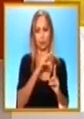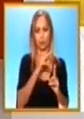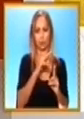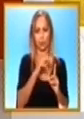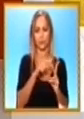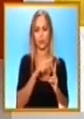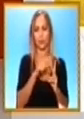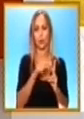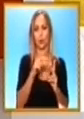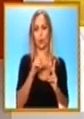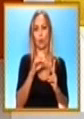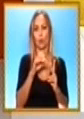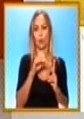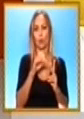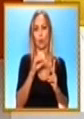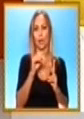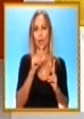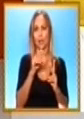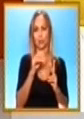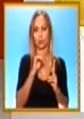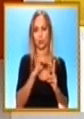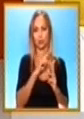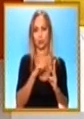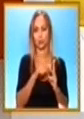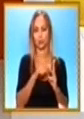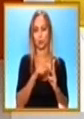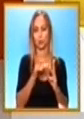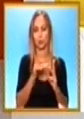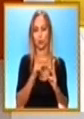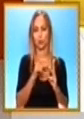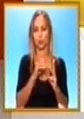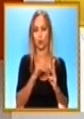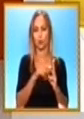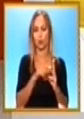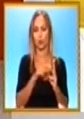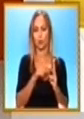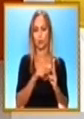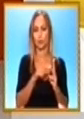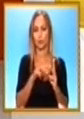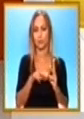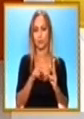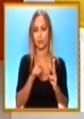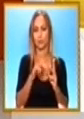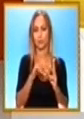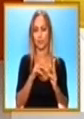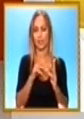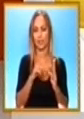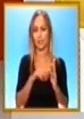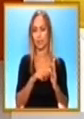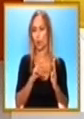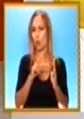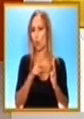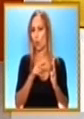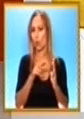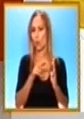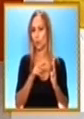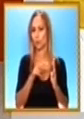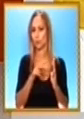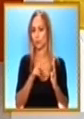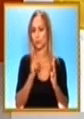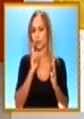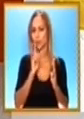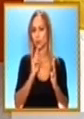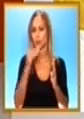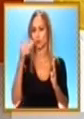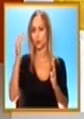Casqueiroz, era o Paulo Vasco... Quem é que estava mais convosco? Era a Anélia ou a miúda que foi para